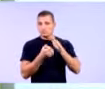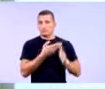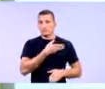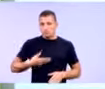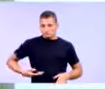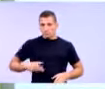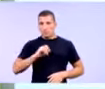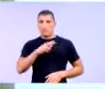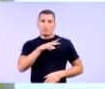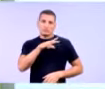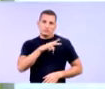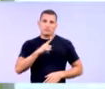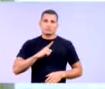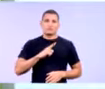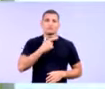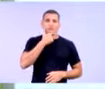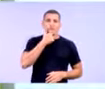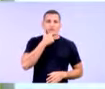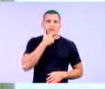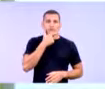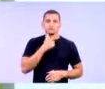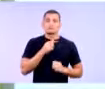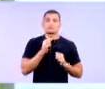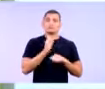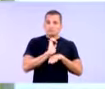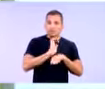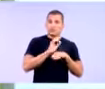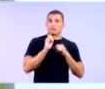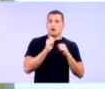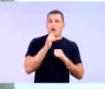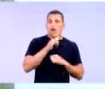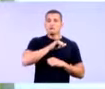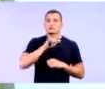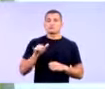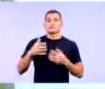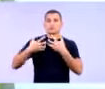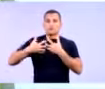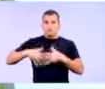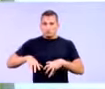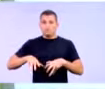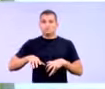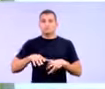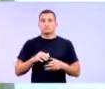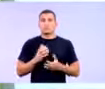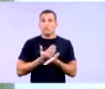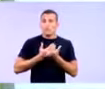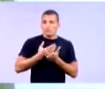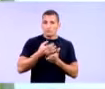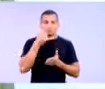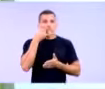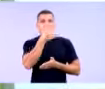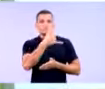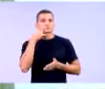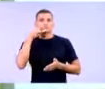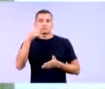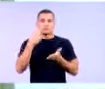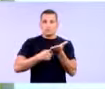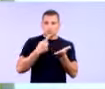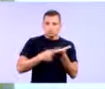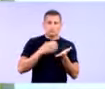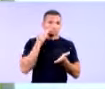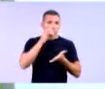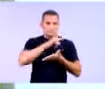privada que esteja com vaga de estágio, você pode aí estar nos avisando que a gente já pode estar começando os contatos para firmar esse termo de